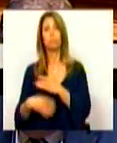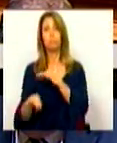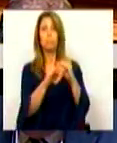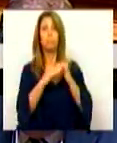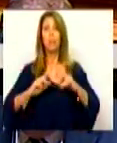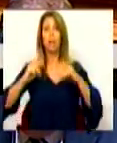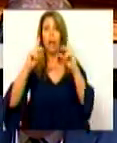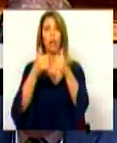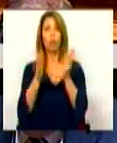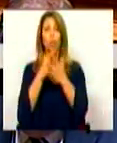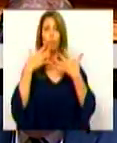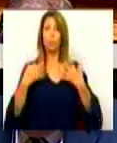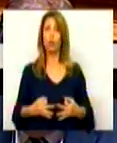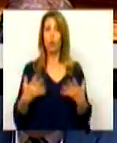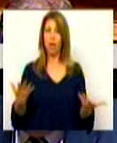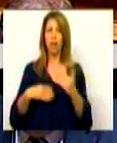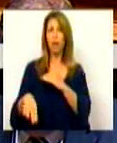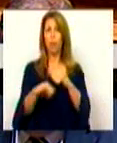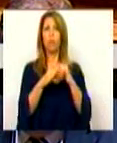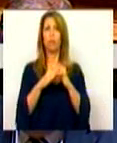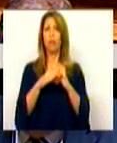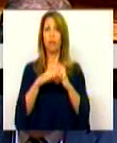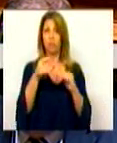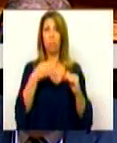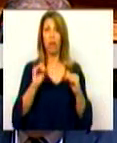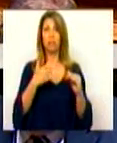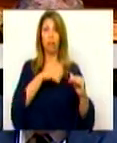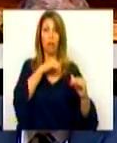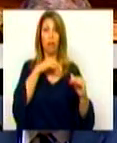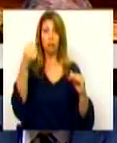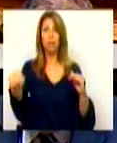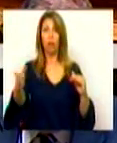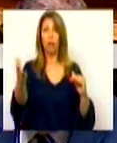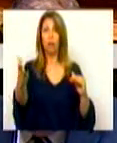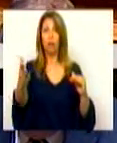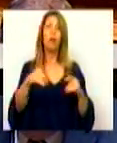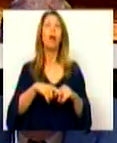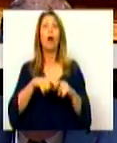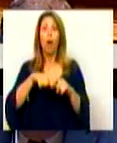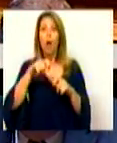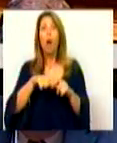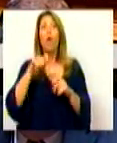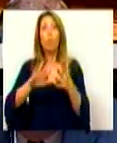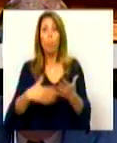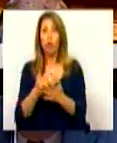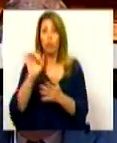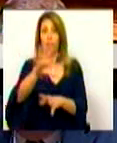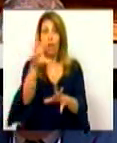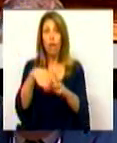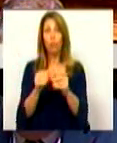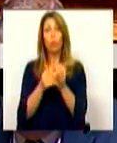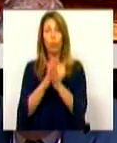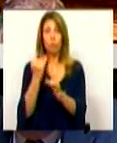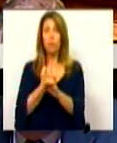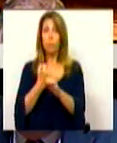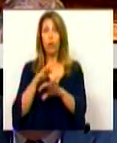carreiras. A questão da equidade não importa ao PSD. Vão alargar a vossa proposta a todos os trabalhadores da administração pública e quanto